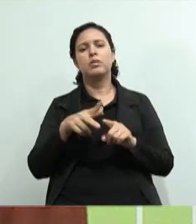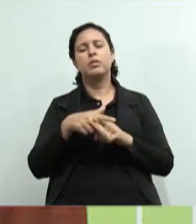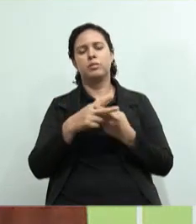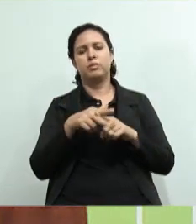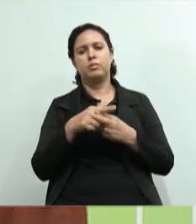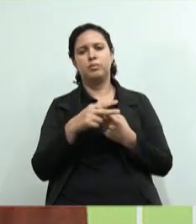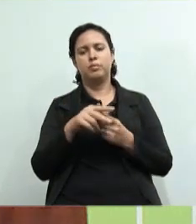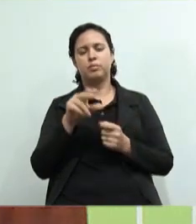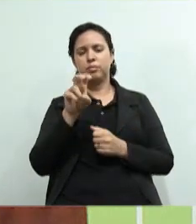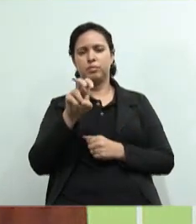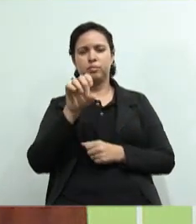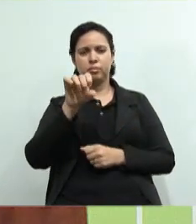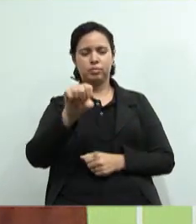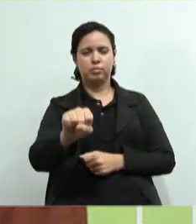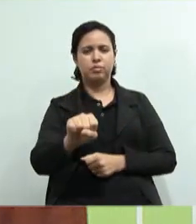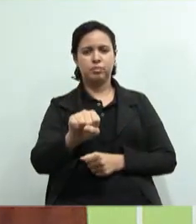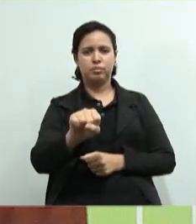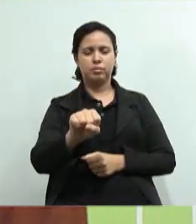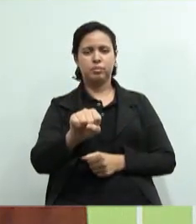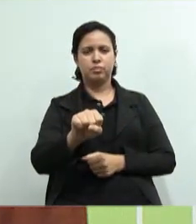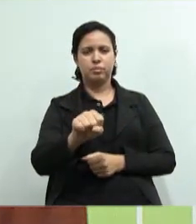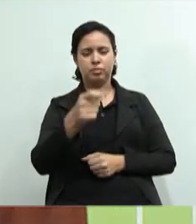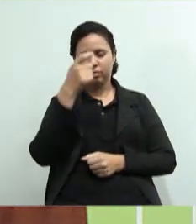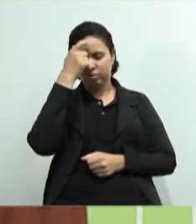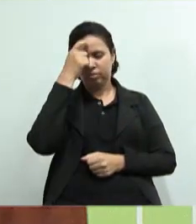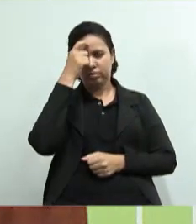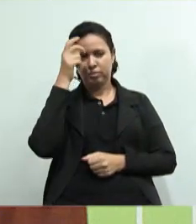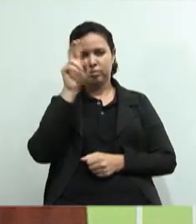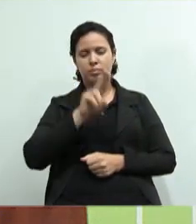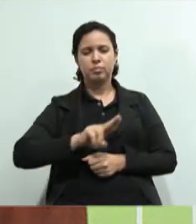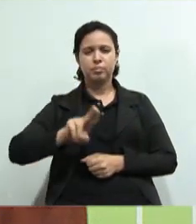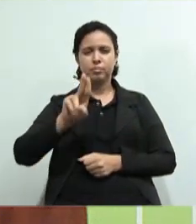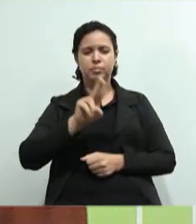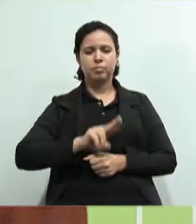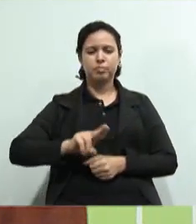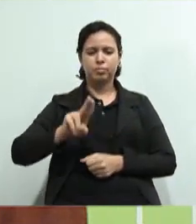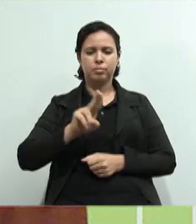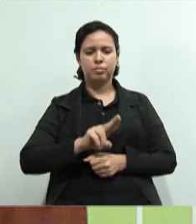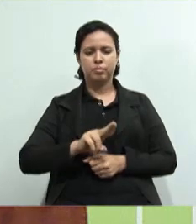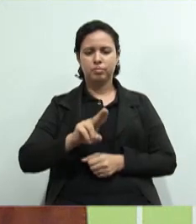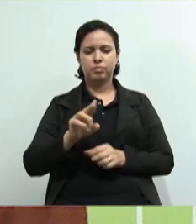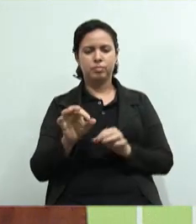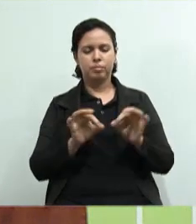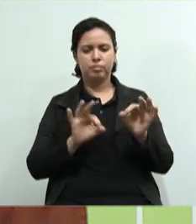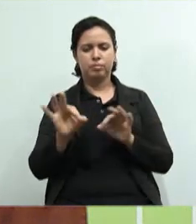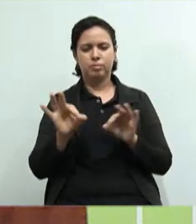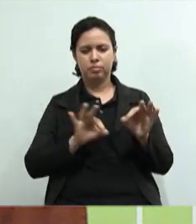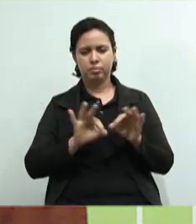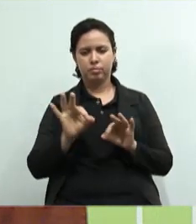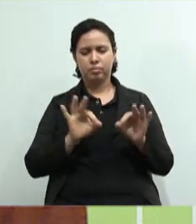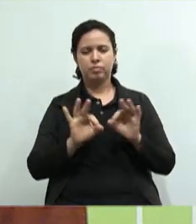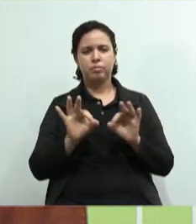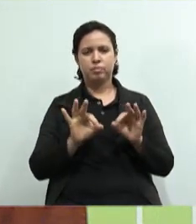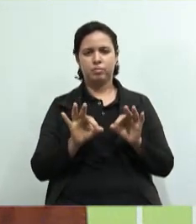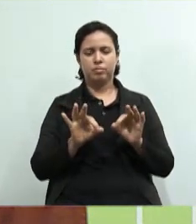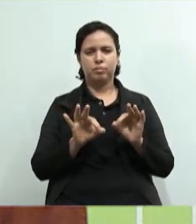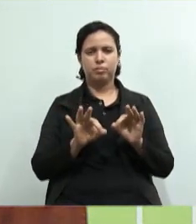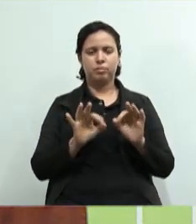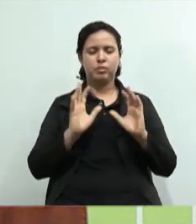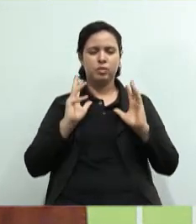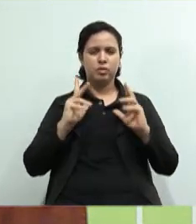ferramentas do 5S. Senso de utilização, senso de organização, senso